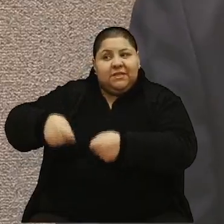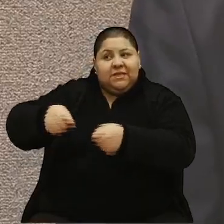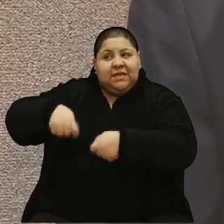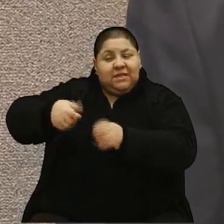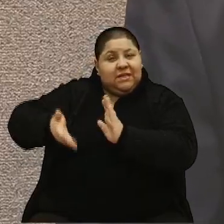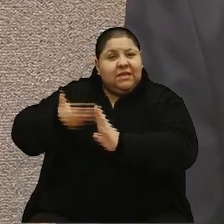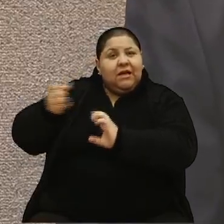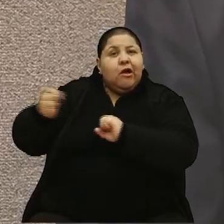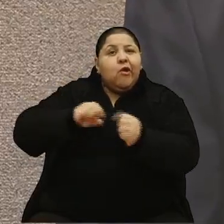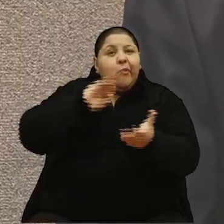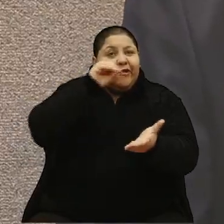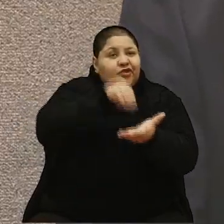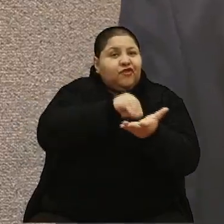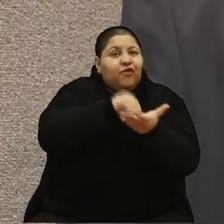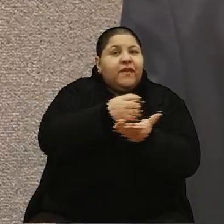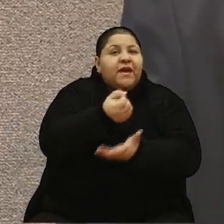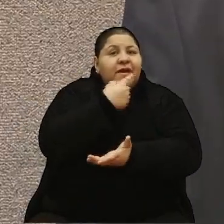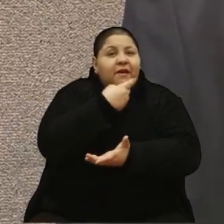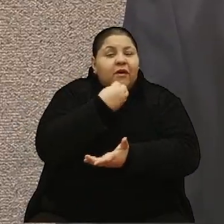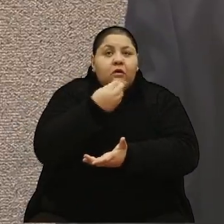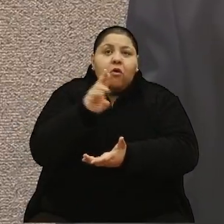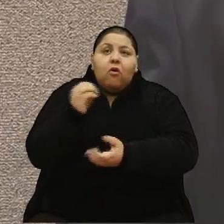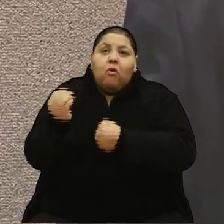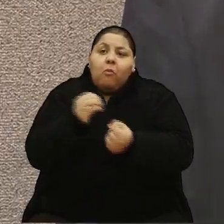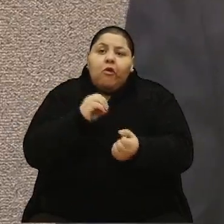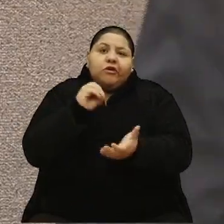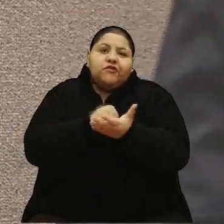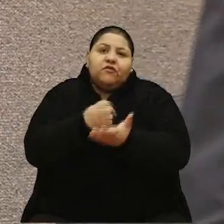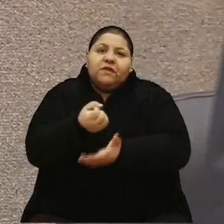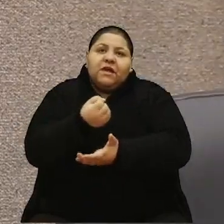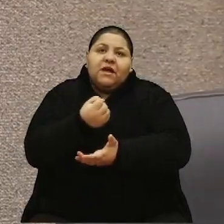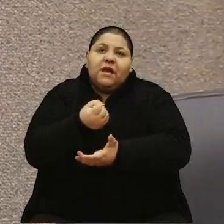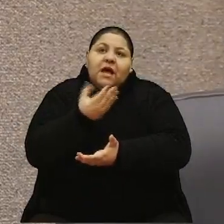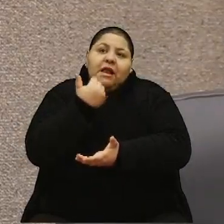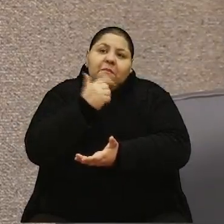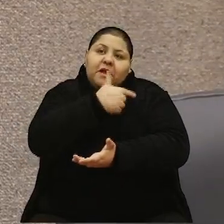luz, pode faltar remédio, ou pode faltar alimentos e outras coisas. Obrigado, senhor presidente. Obrigado.